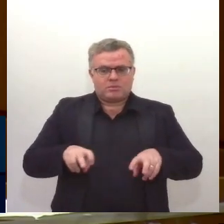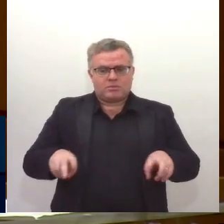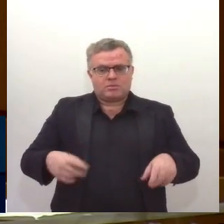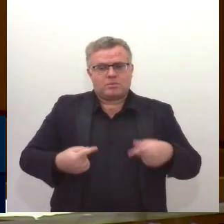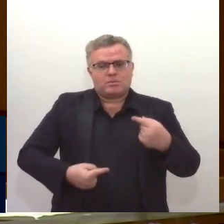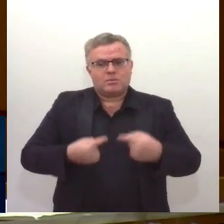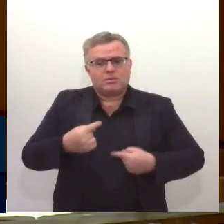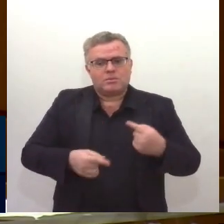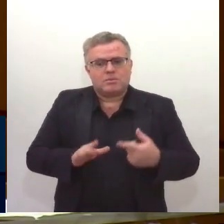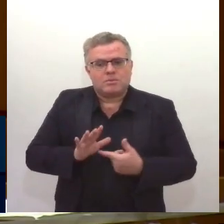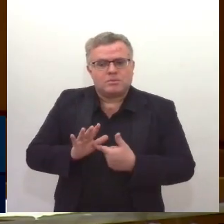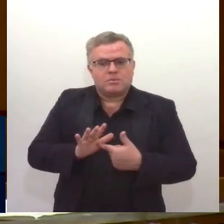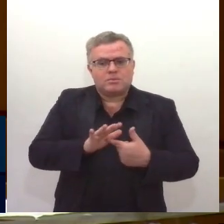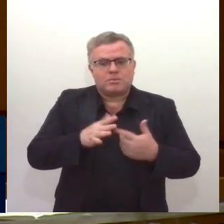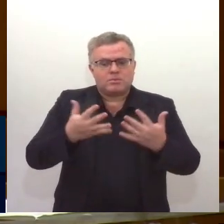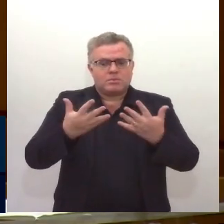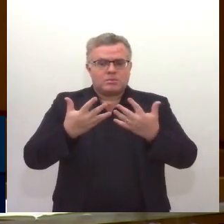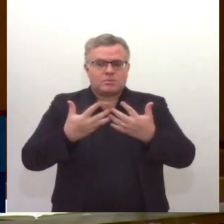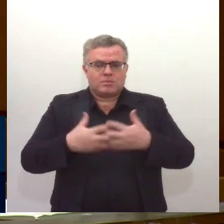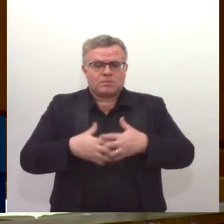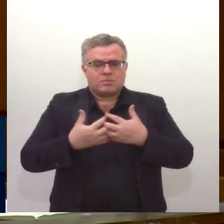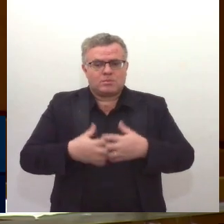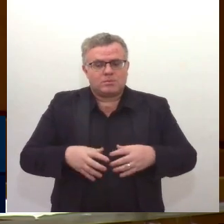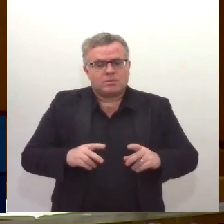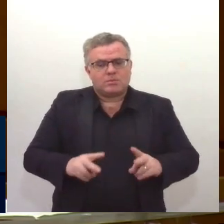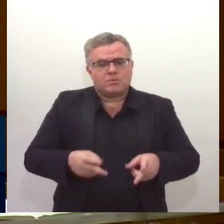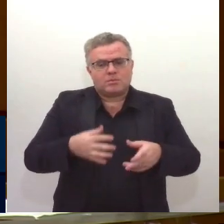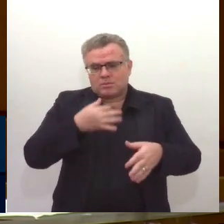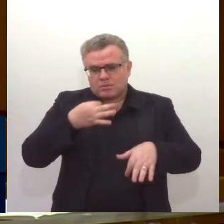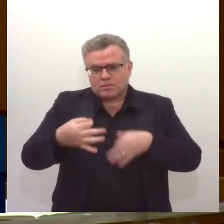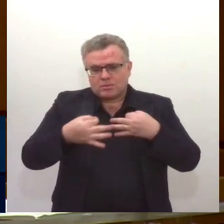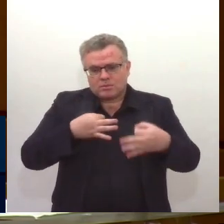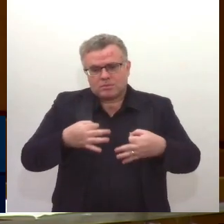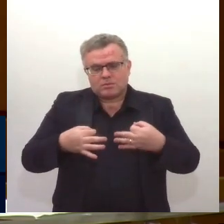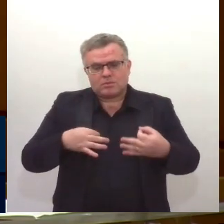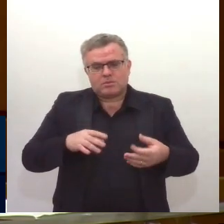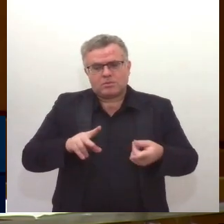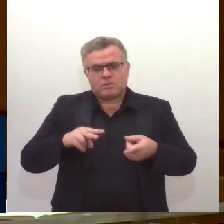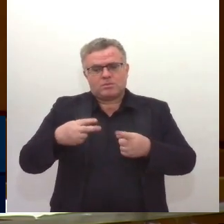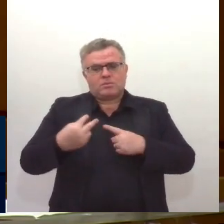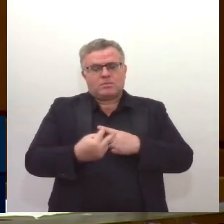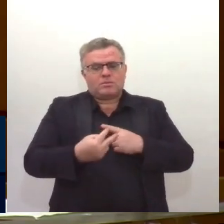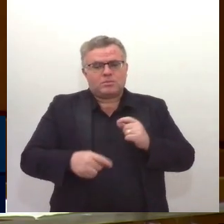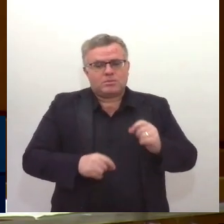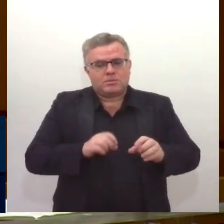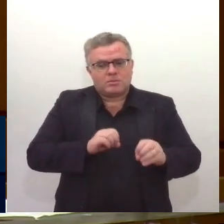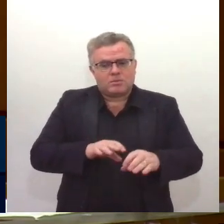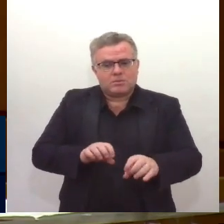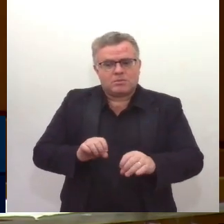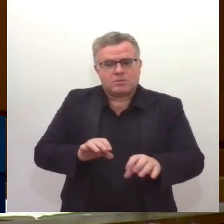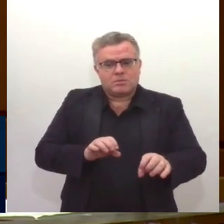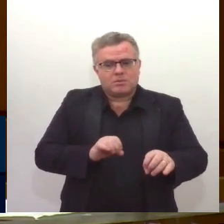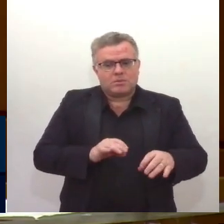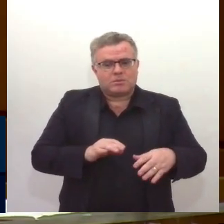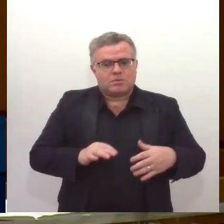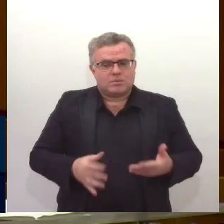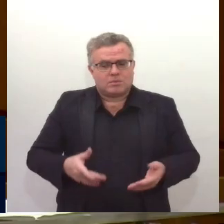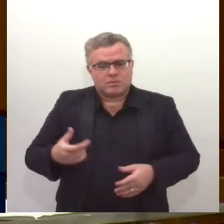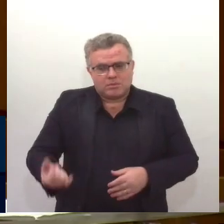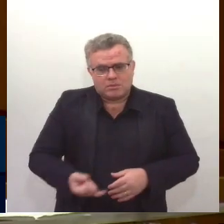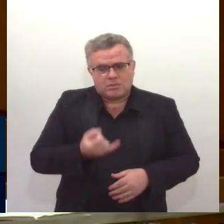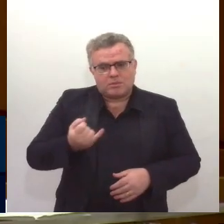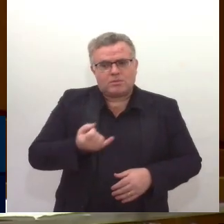reflexões críticas dentro de uma perspectiva de uma educação emancipadora e que preza